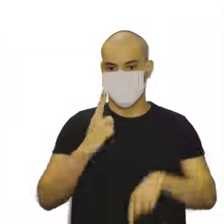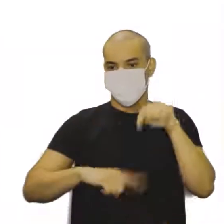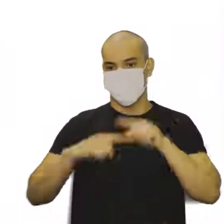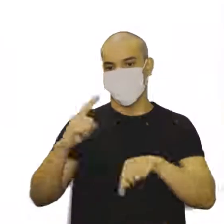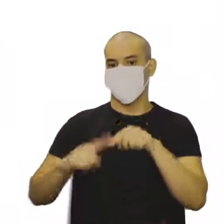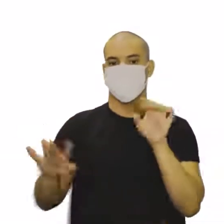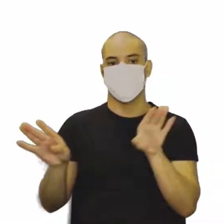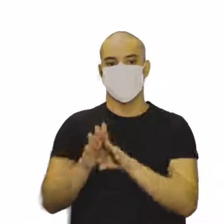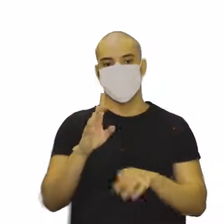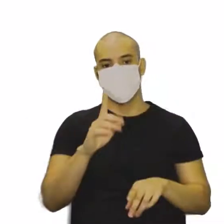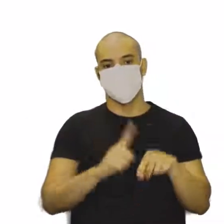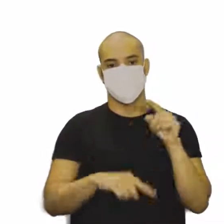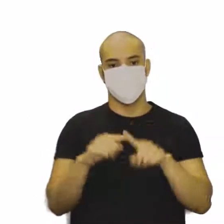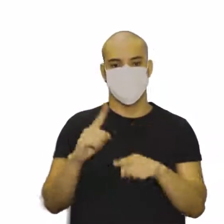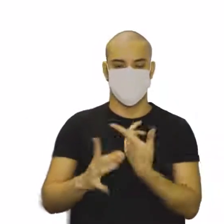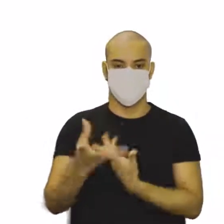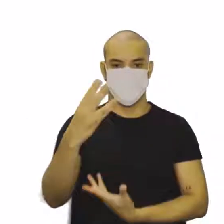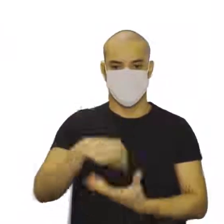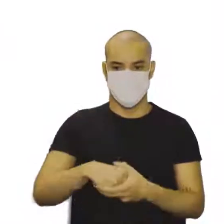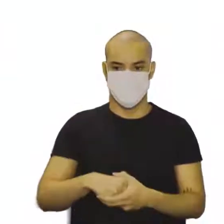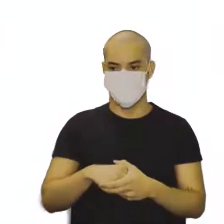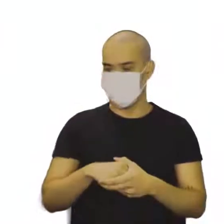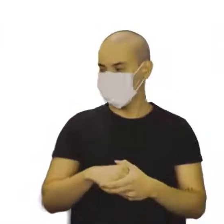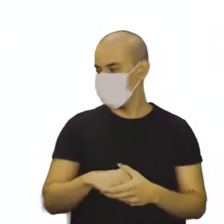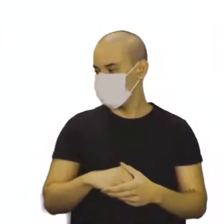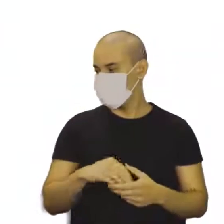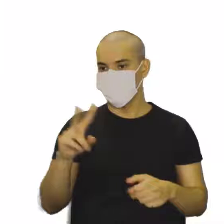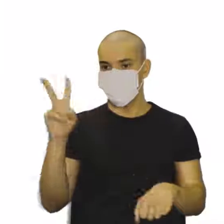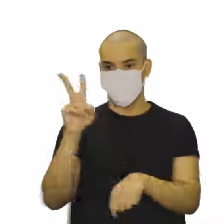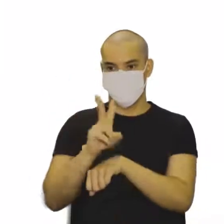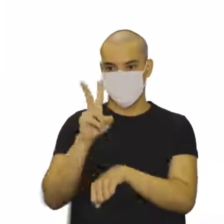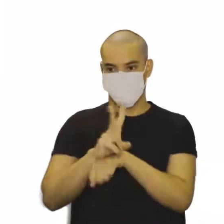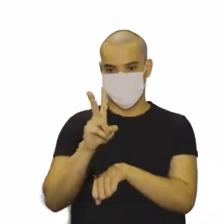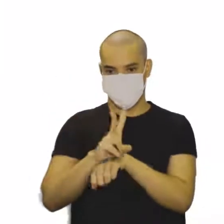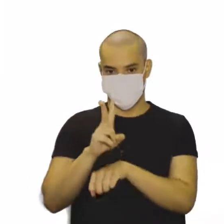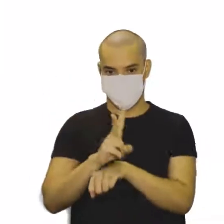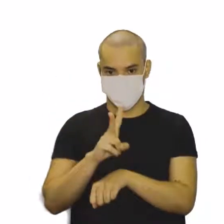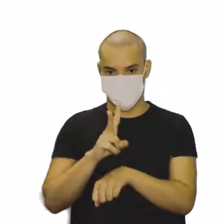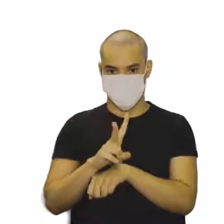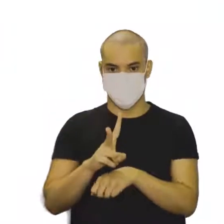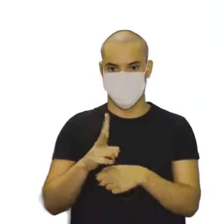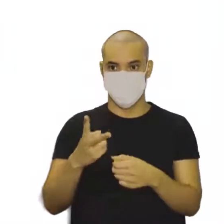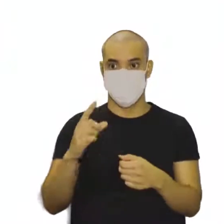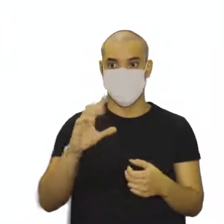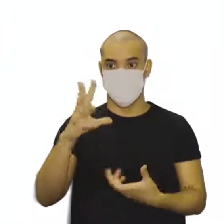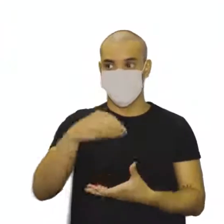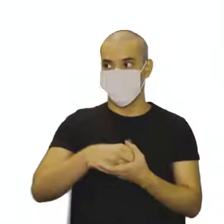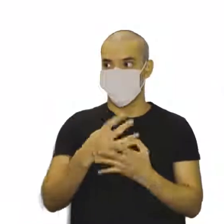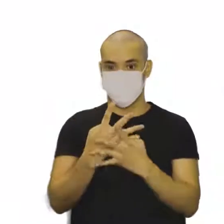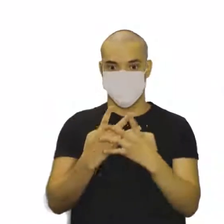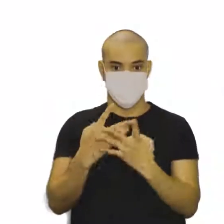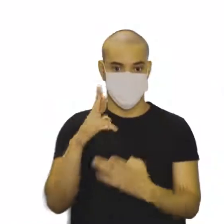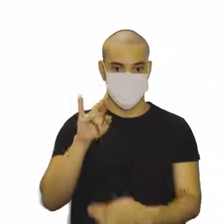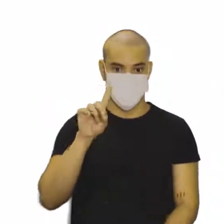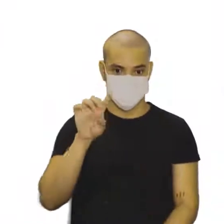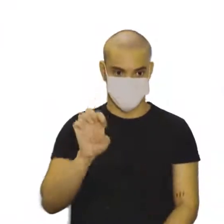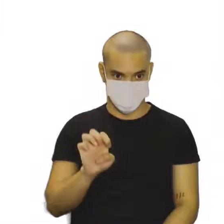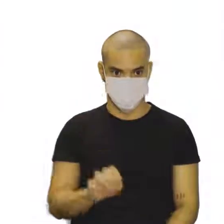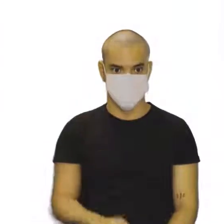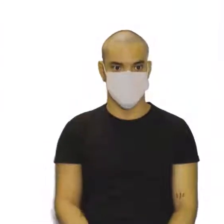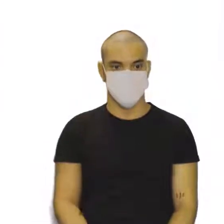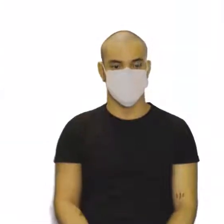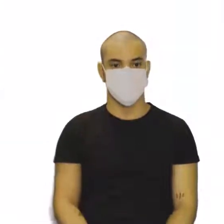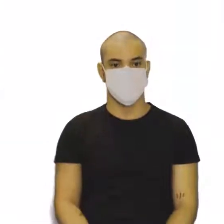material e as instalações da rede, né? Então, o sistema de proteção, ele serve aí para isso também,